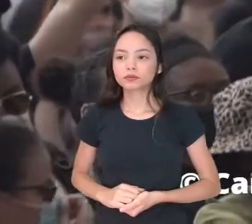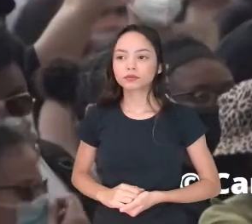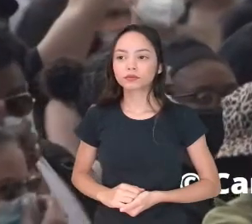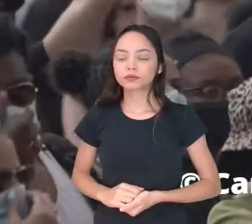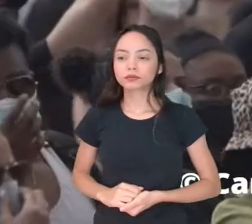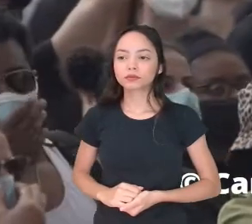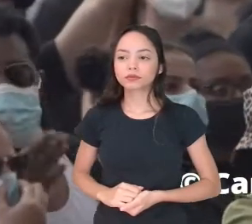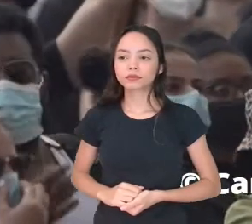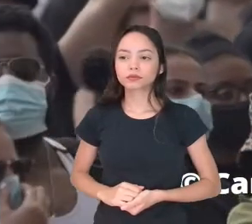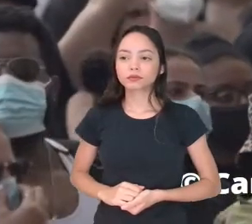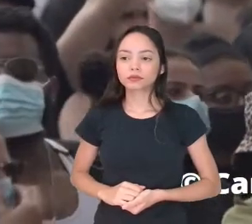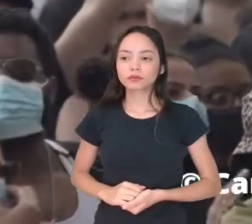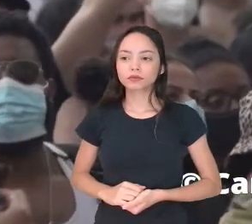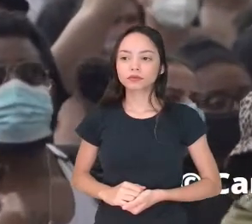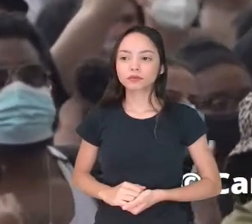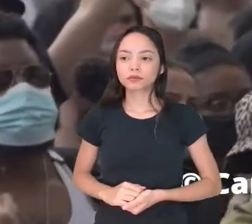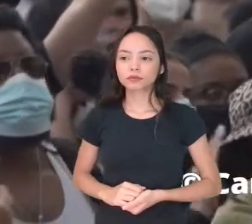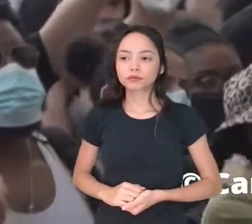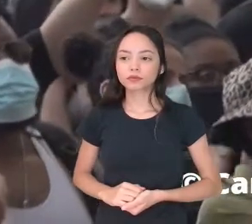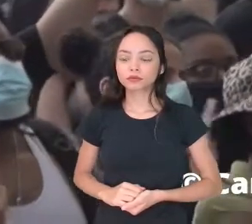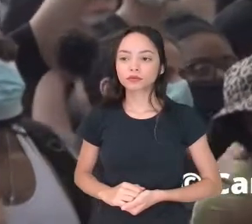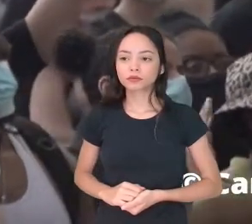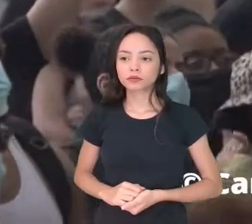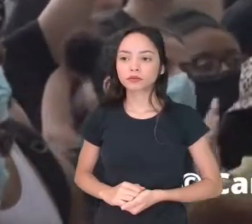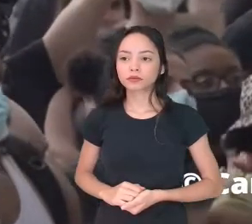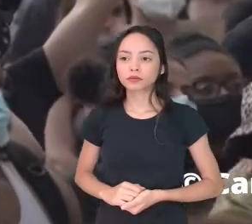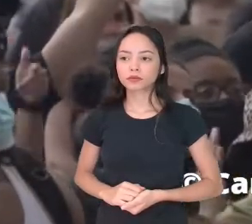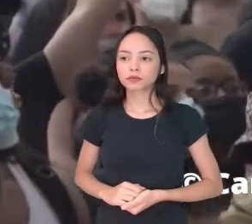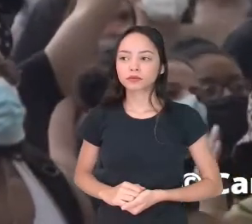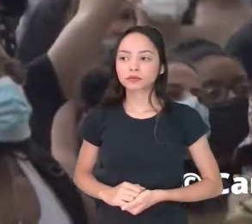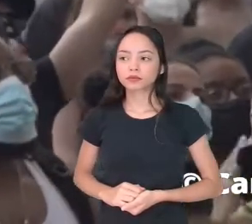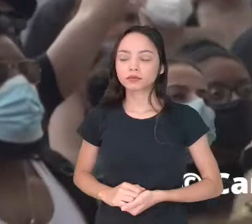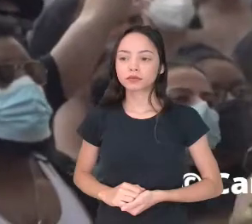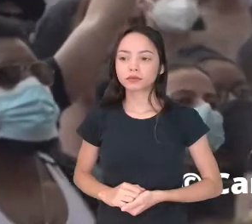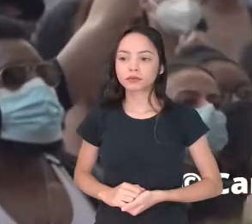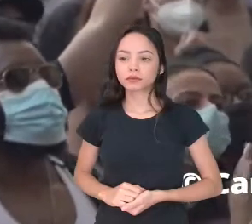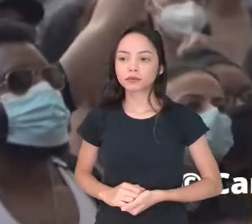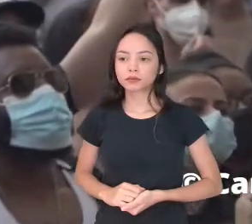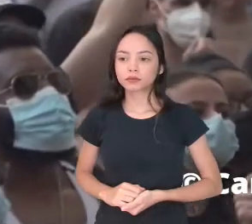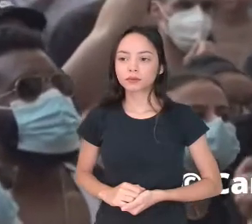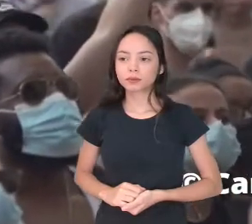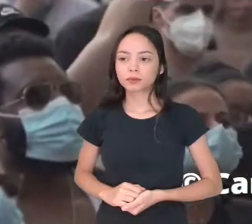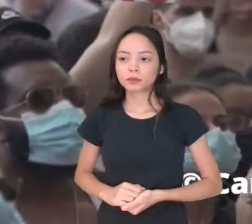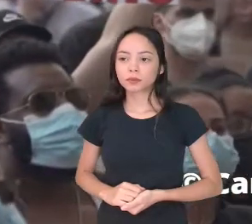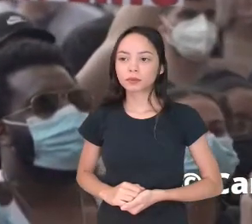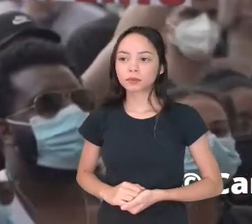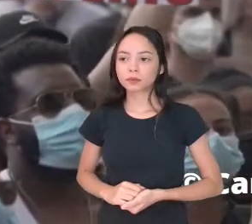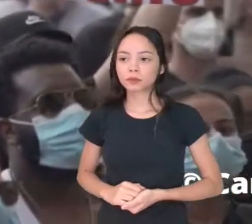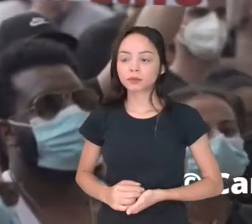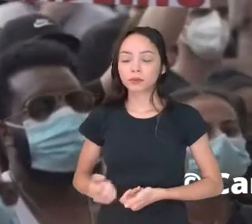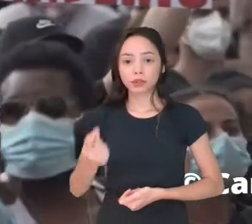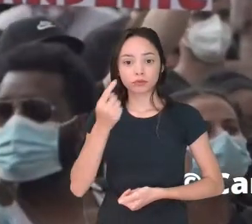We are so powerful. We are so powerful.